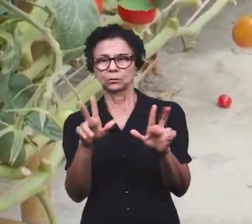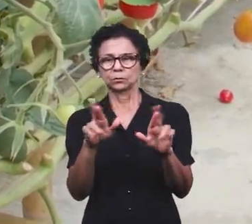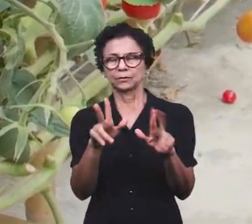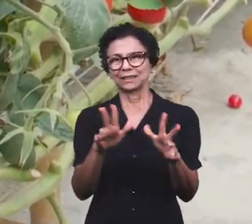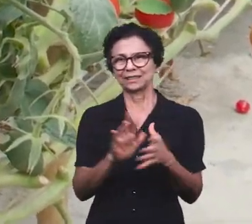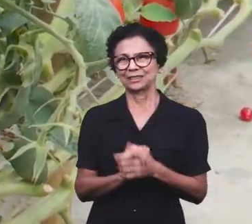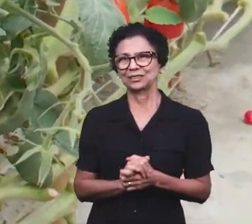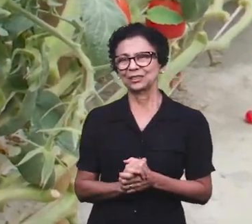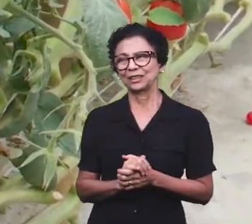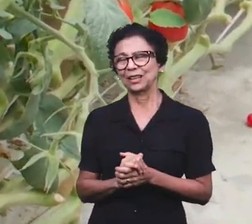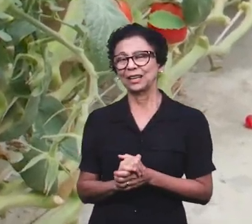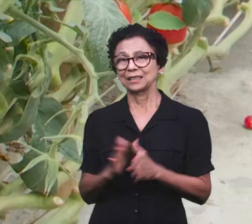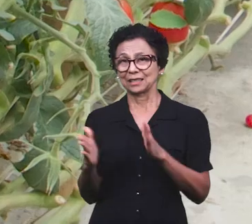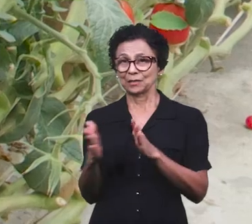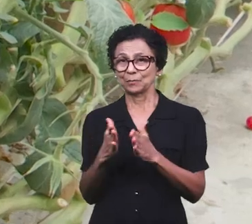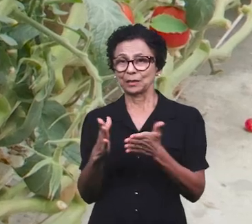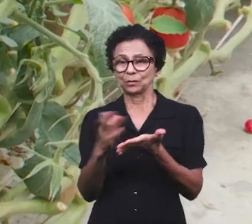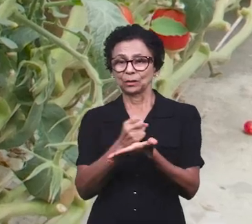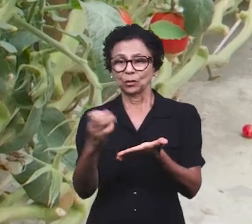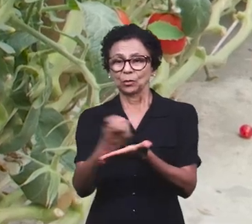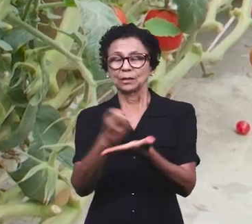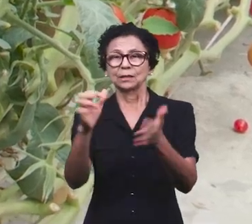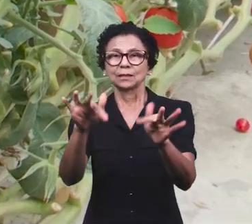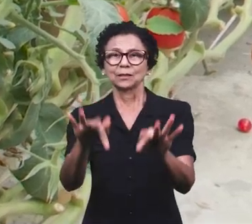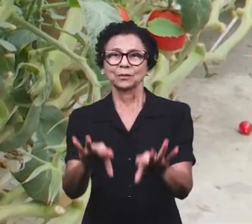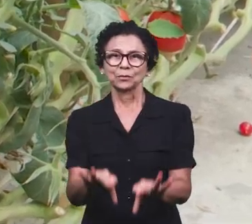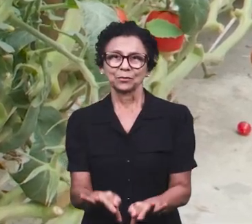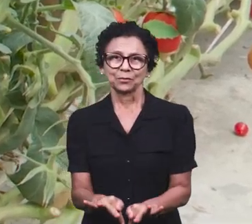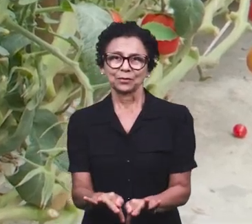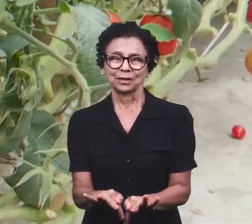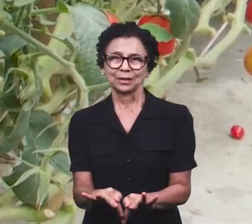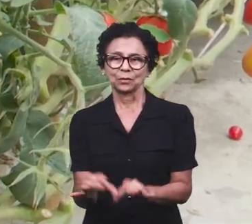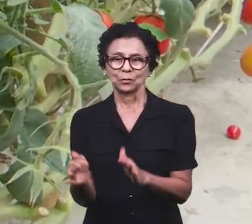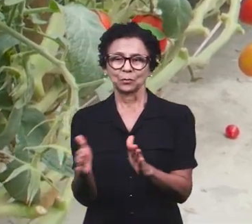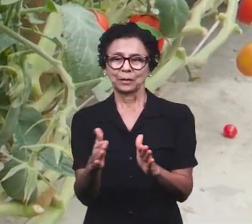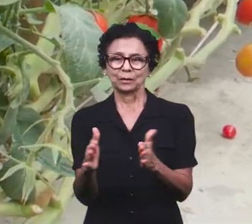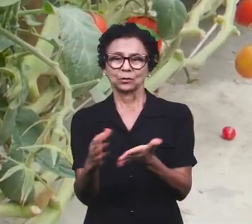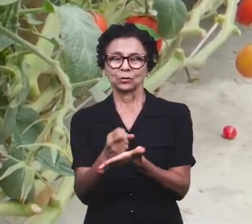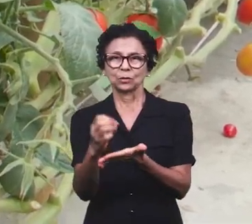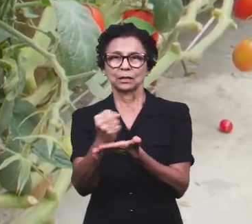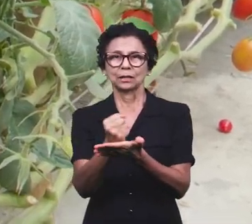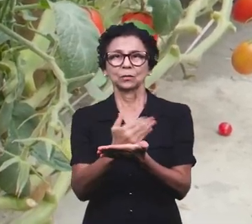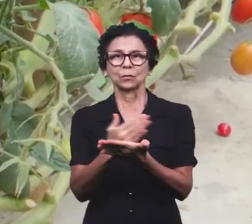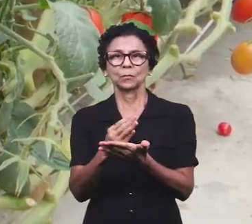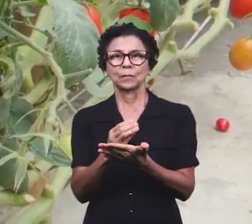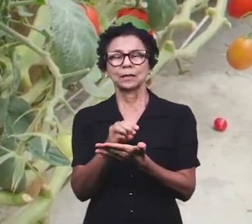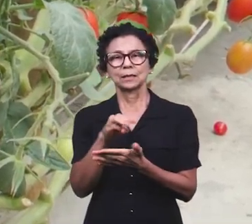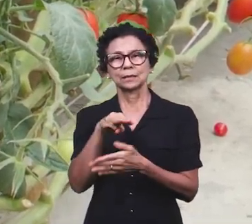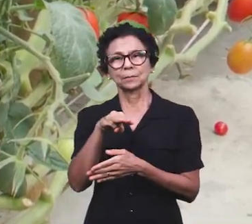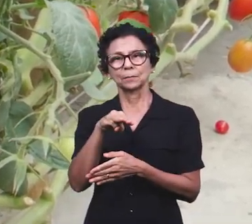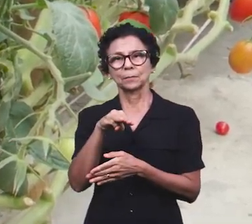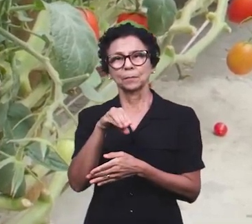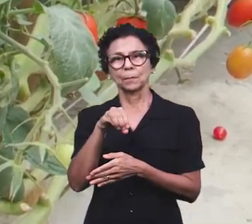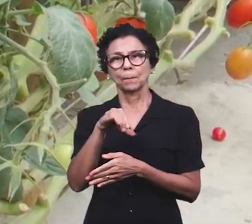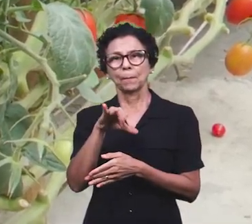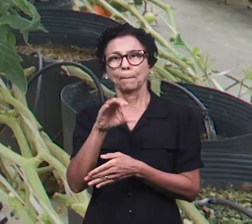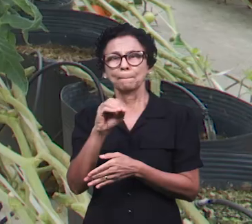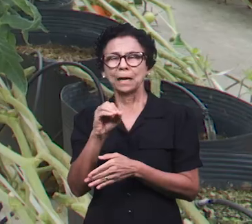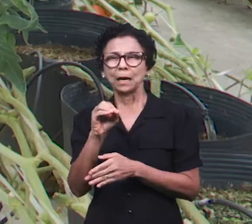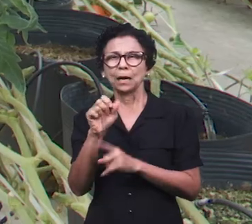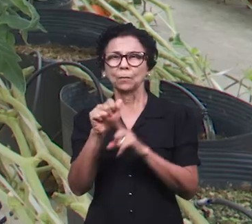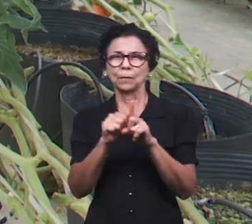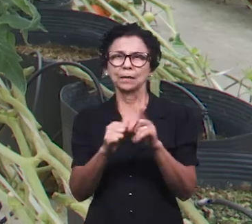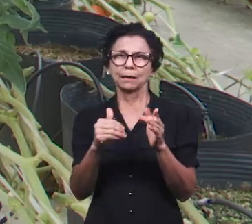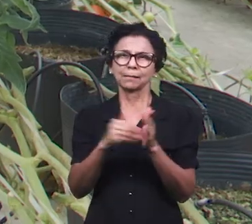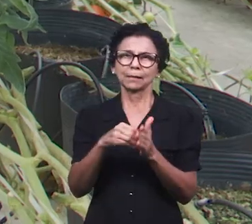está terminando. De acordo com o biólogo, o período de colheita se inicia em maio e vai até meados de novembro.